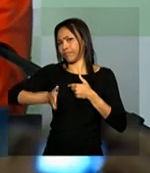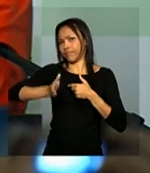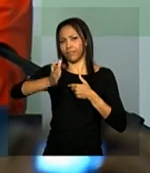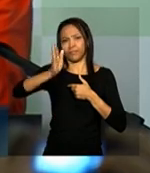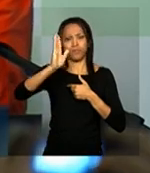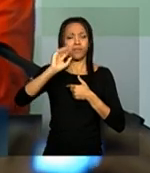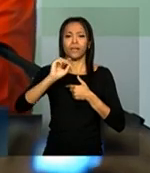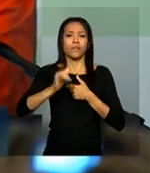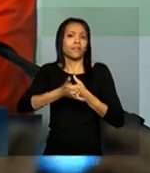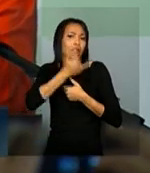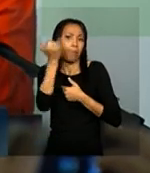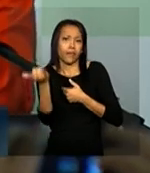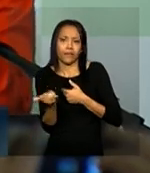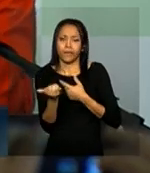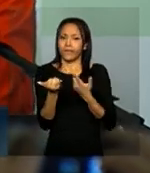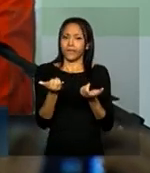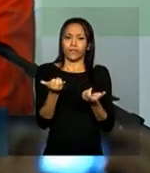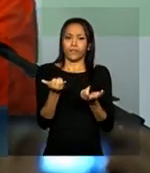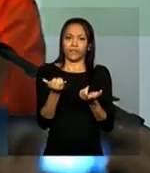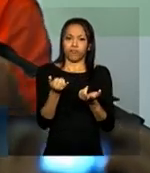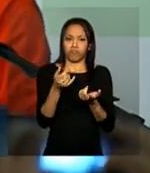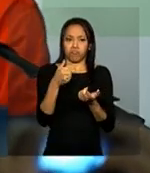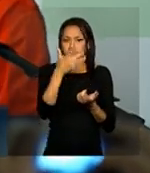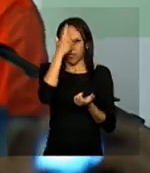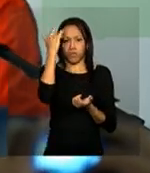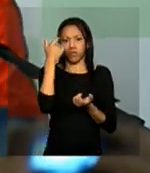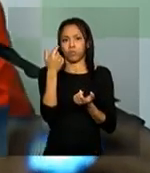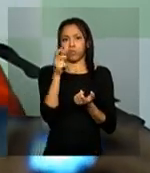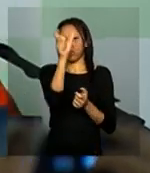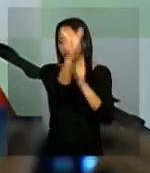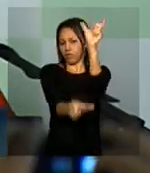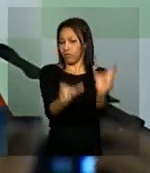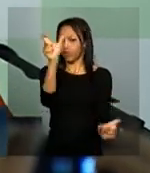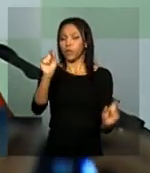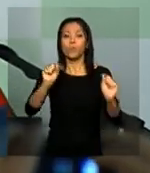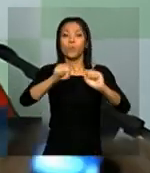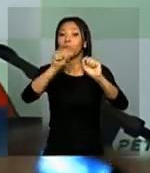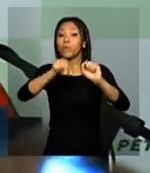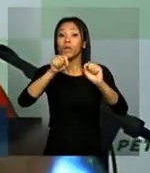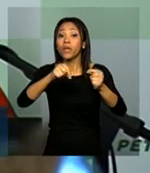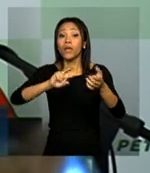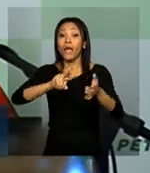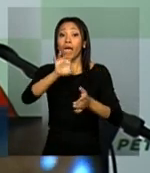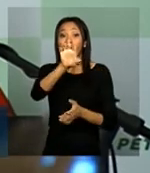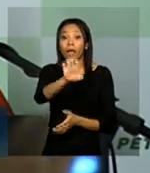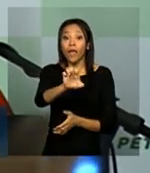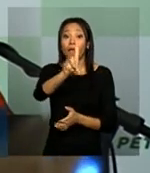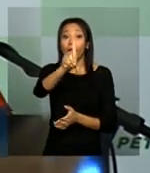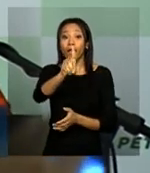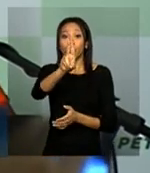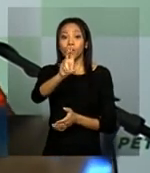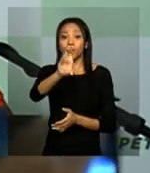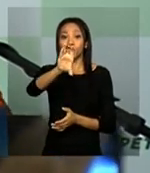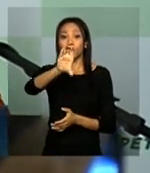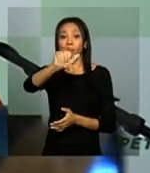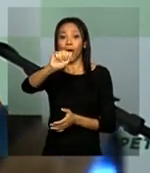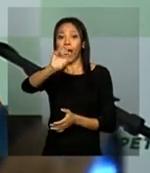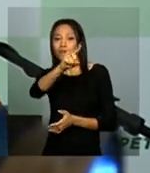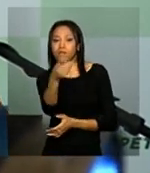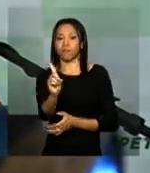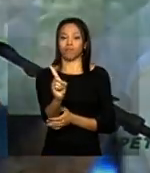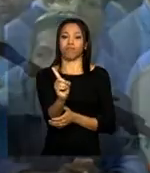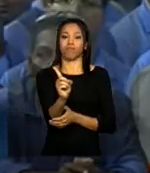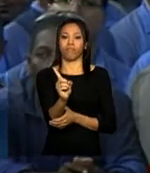independentemente de quem seja cada um de nós, uma coisa chamada educação.